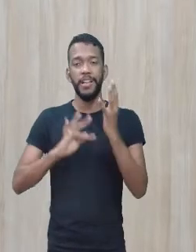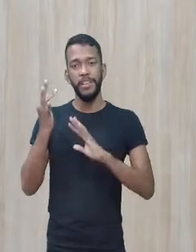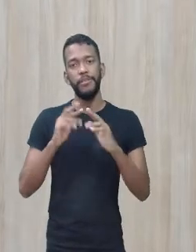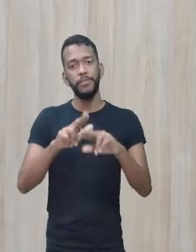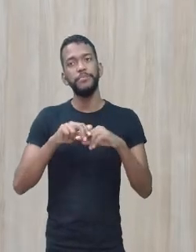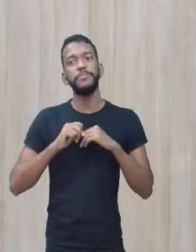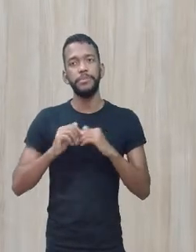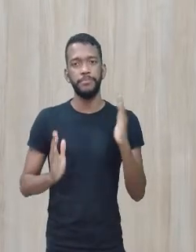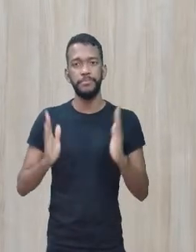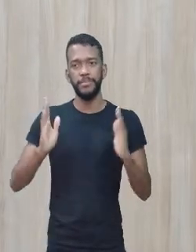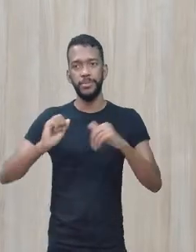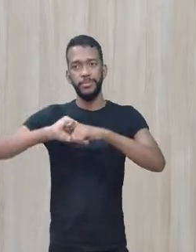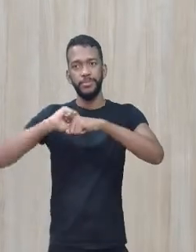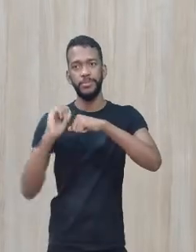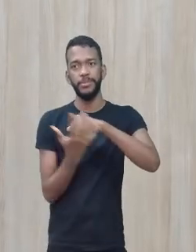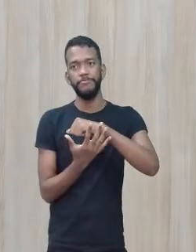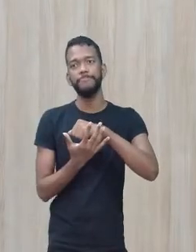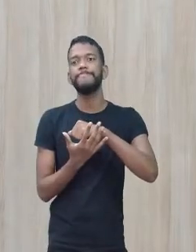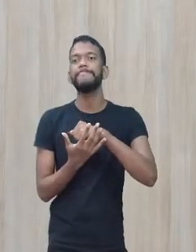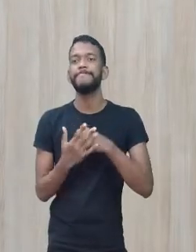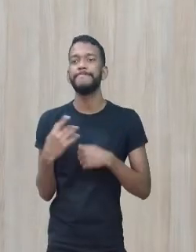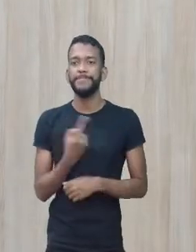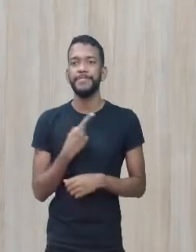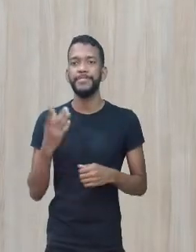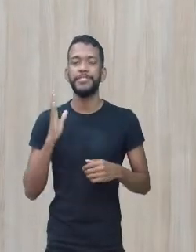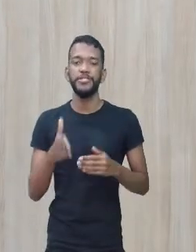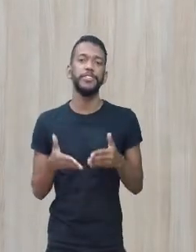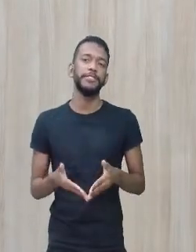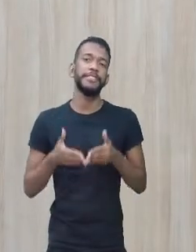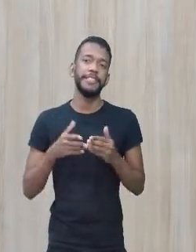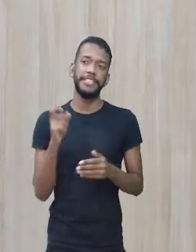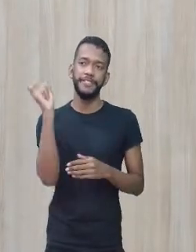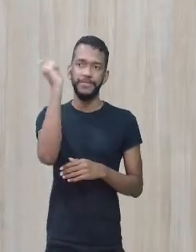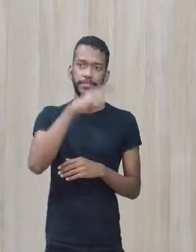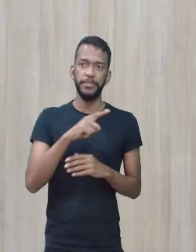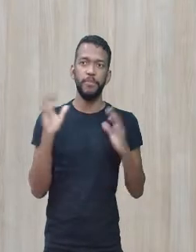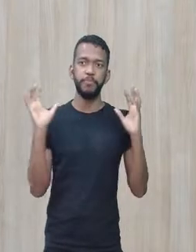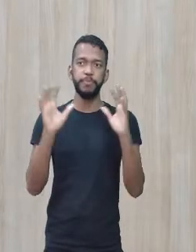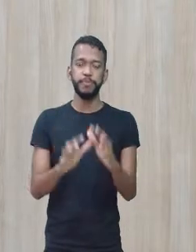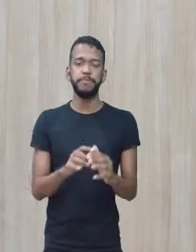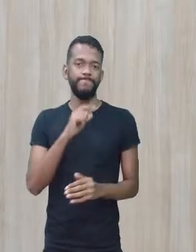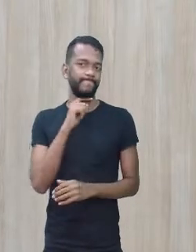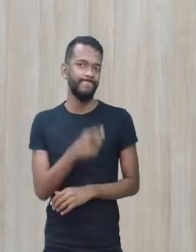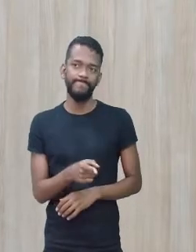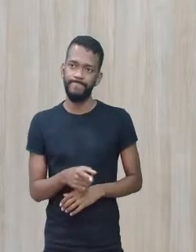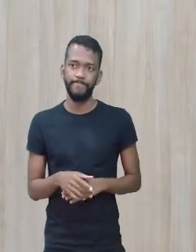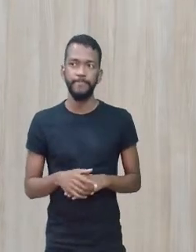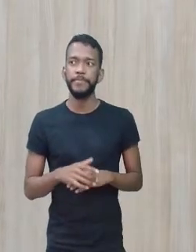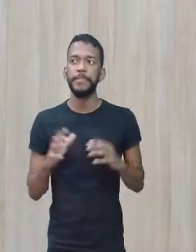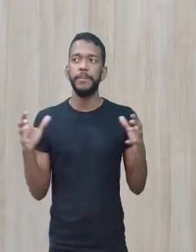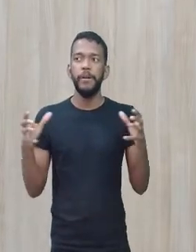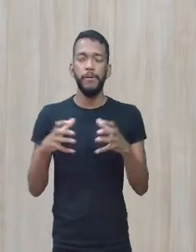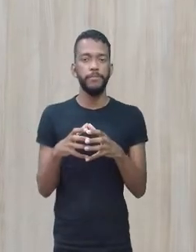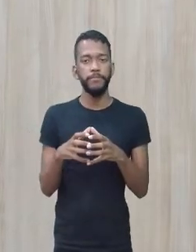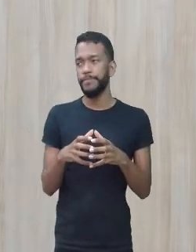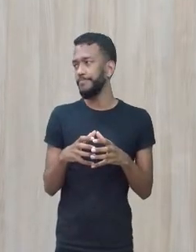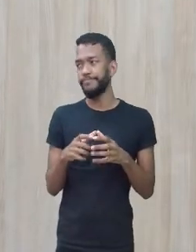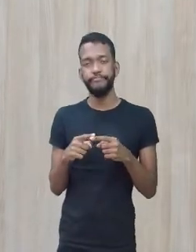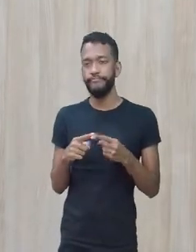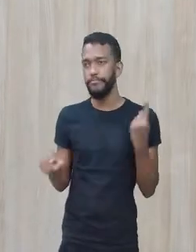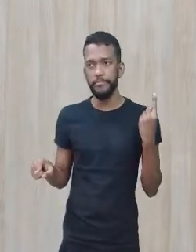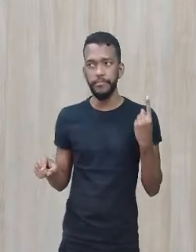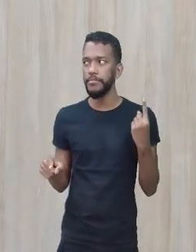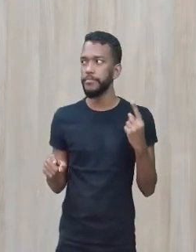durante o período da pandemia, então a gente fica com dificuldade, porque a gente para aglomerar, não é